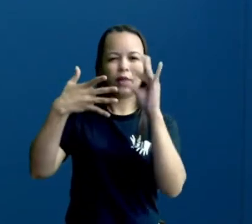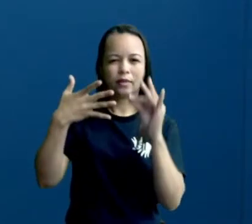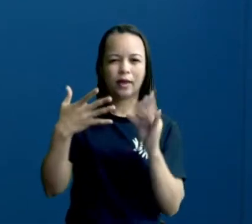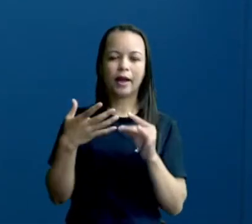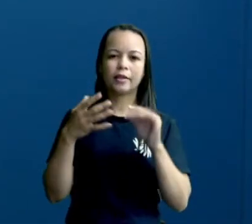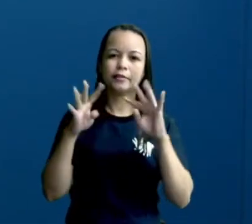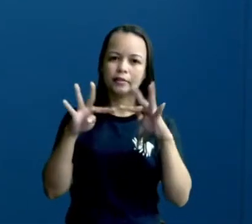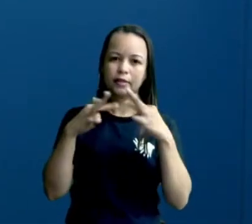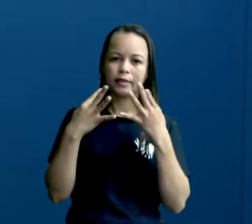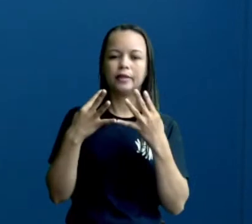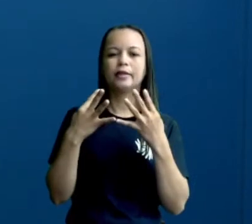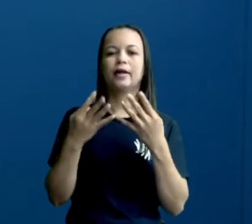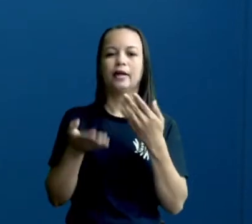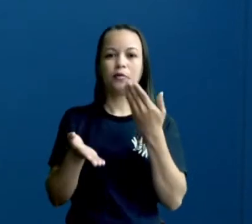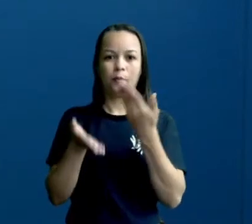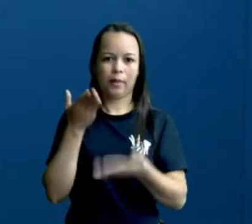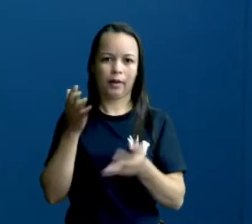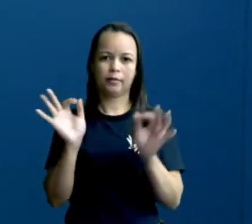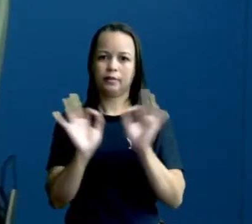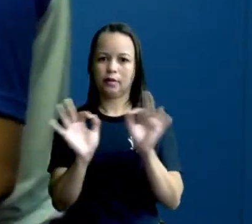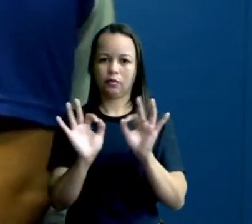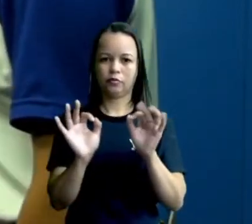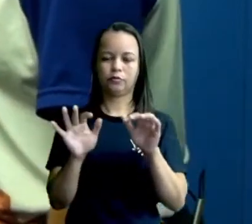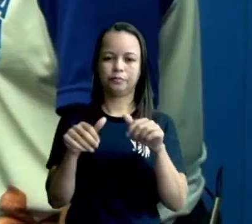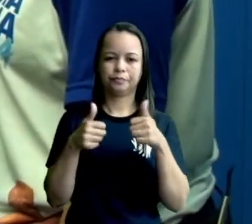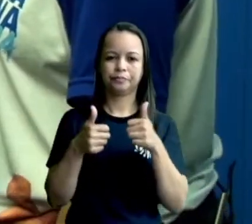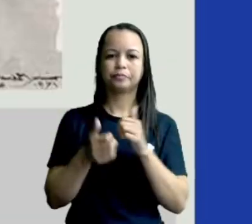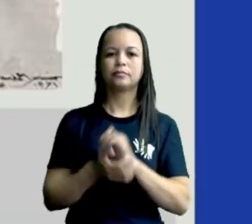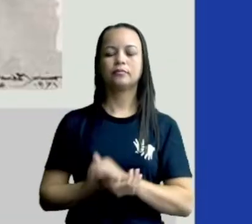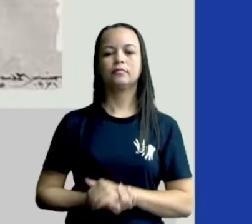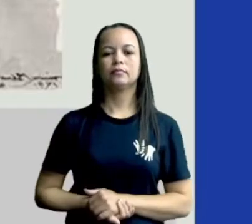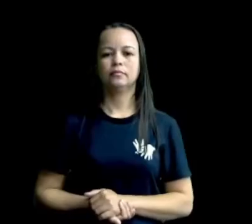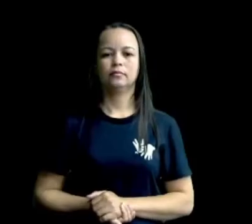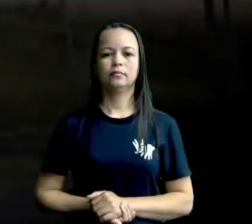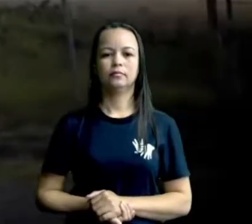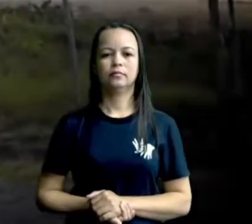bom? Não perde um só minuto desse vídeo. Presta atenção.